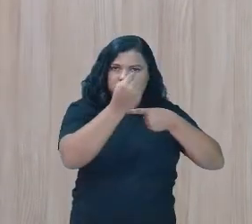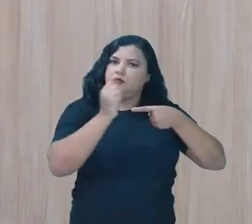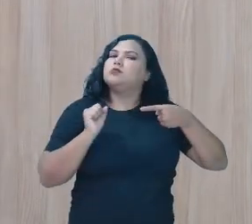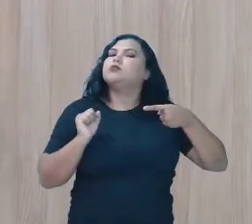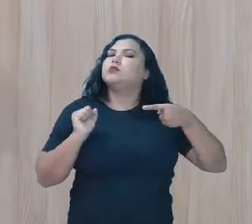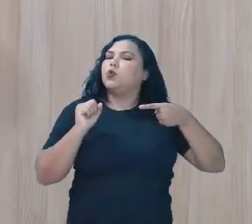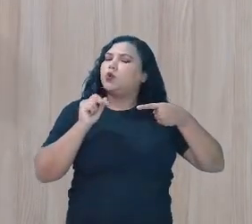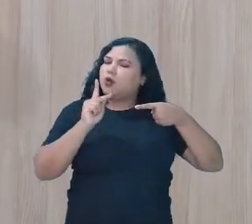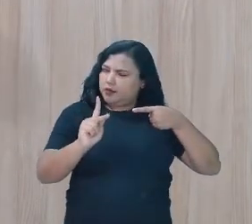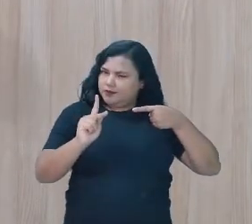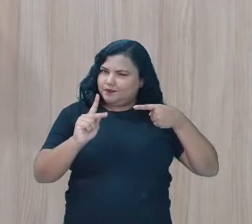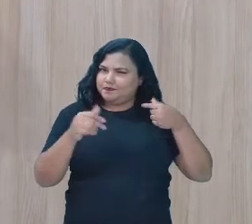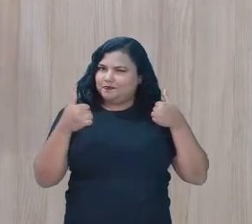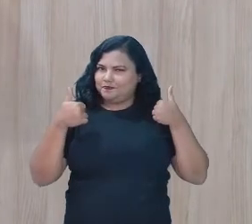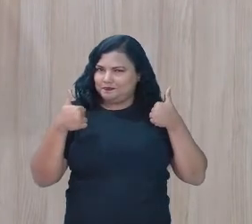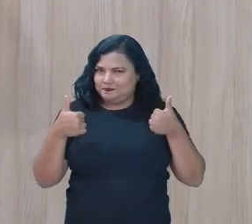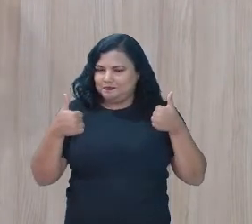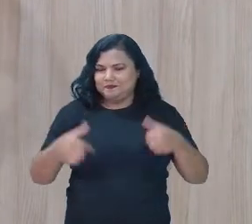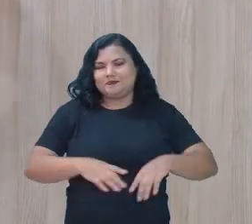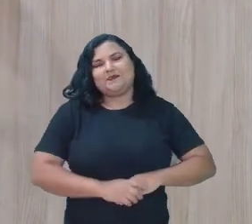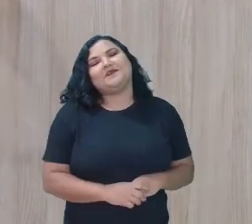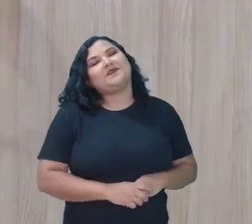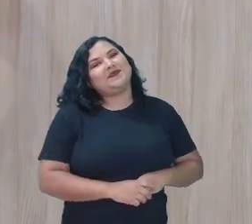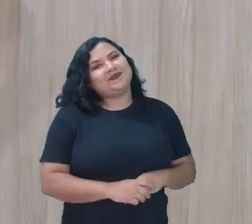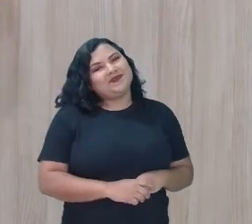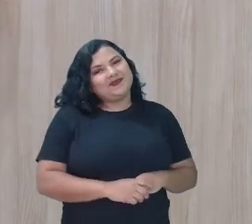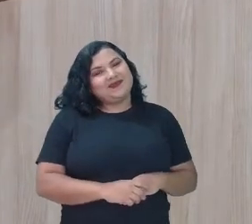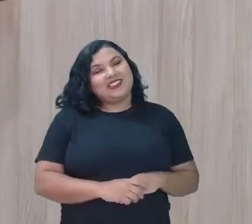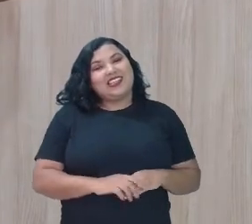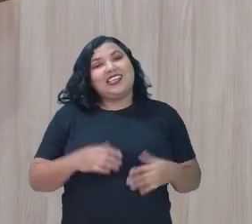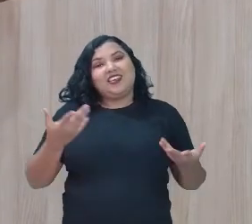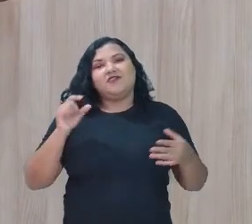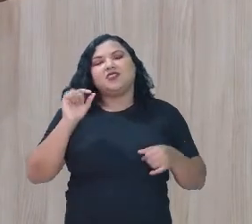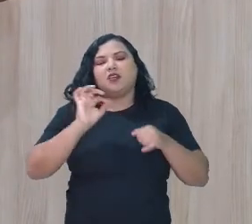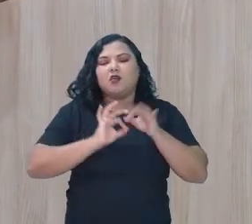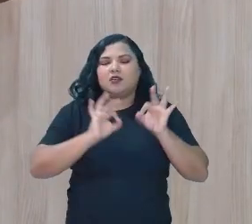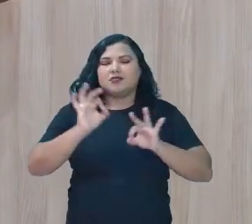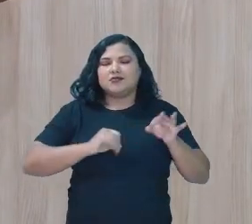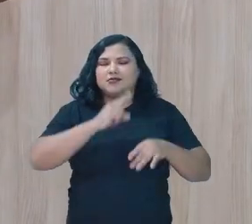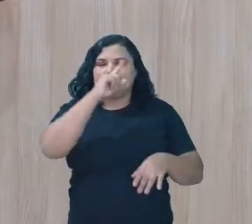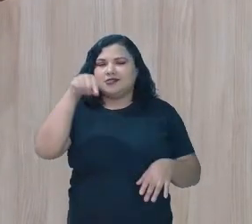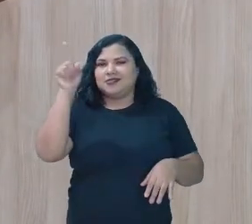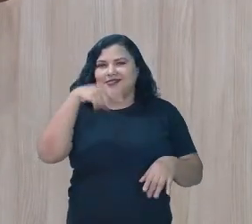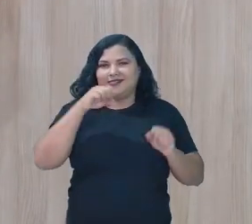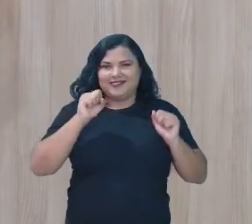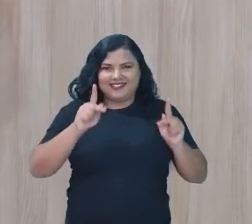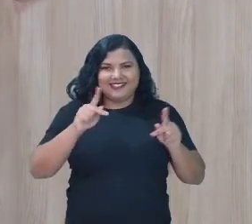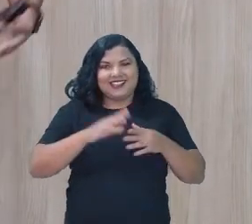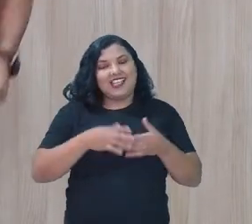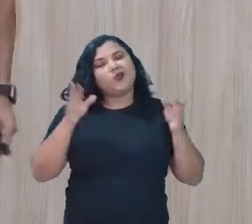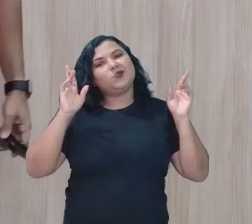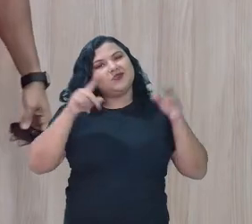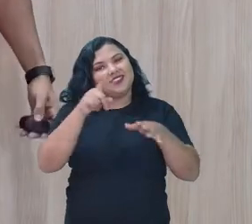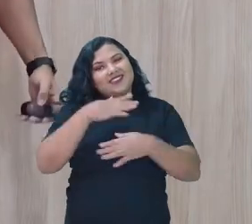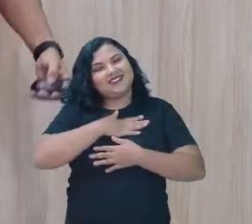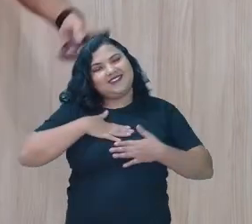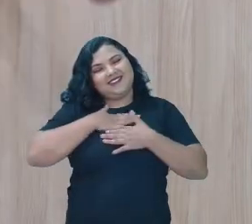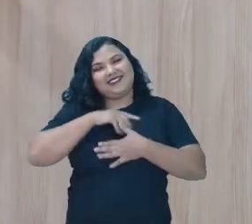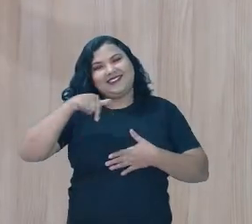duas grandezas e inverter, tá bom? E aí você faz os meios pelos extremos, certo? Espero que tenham